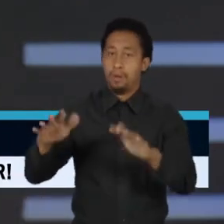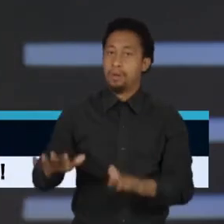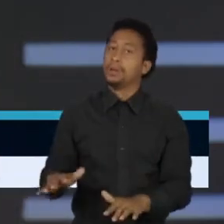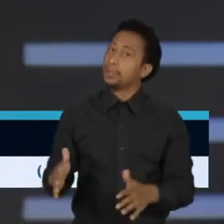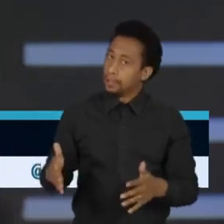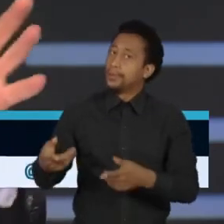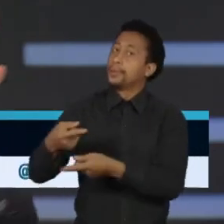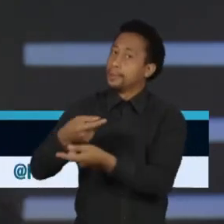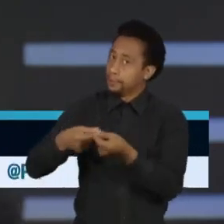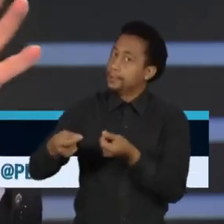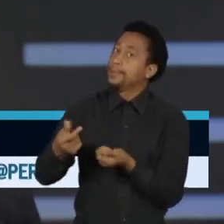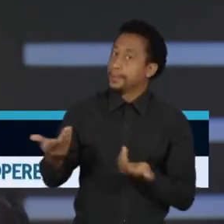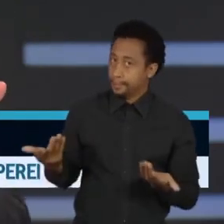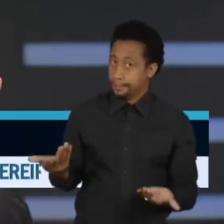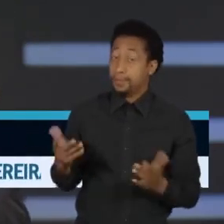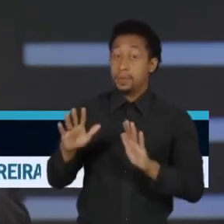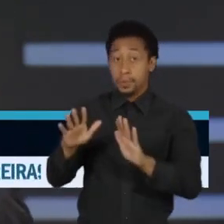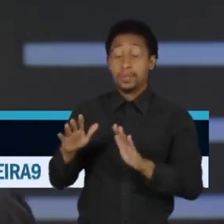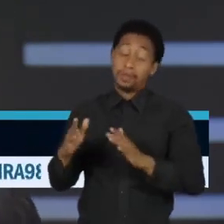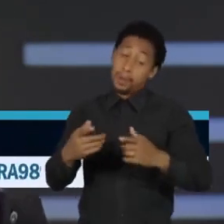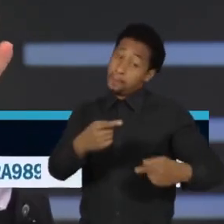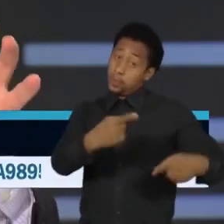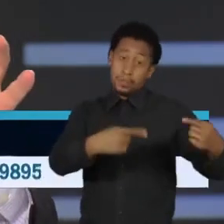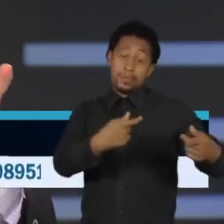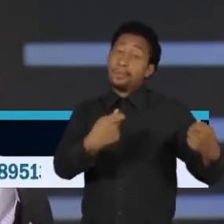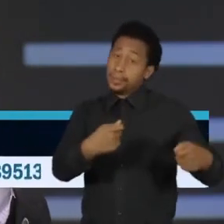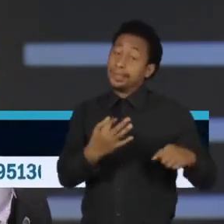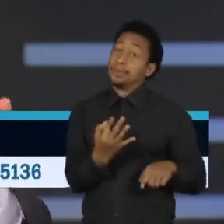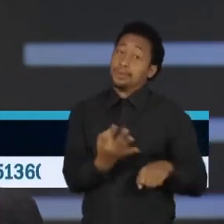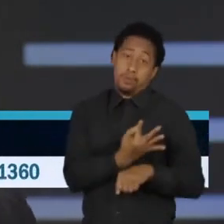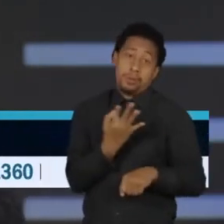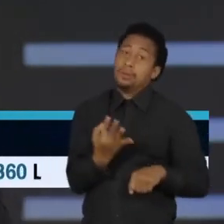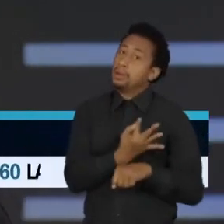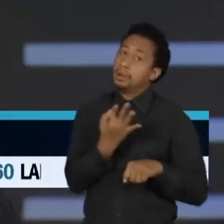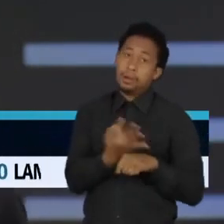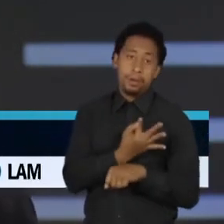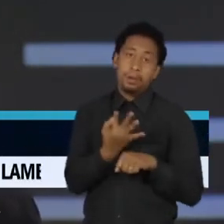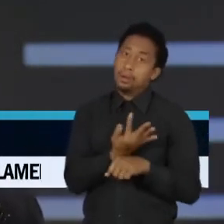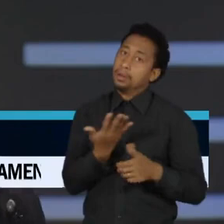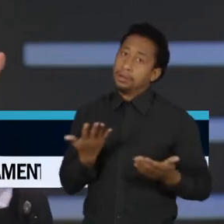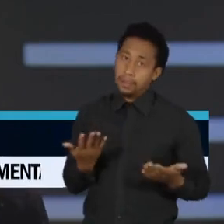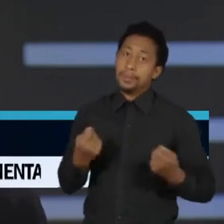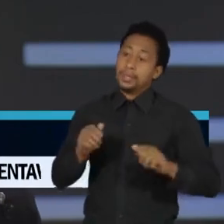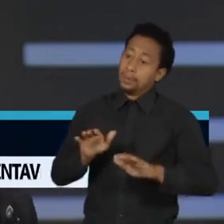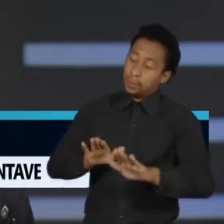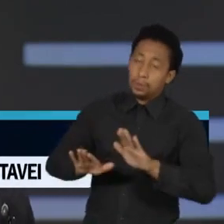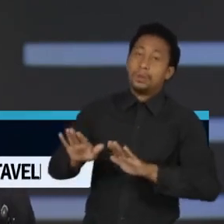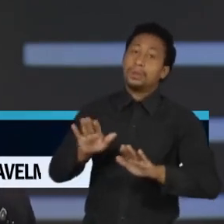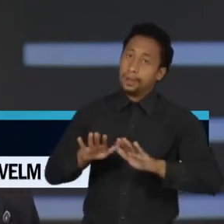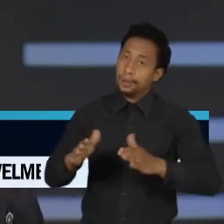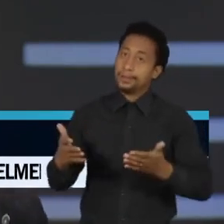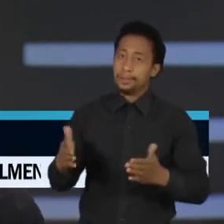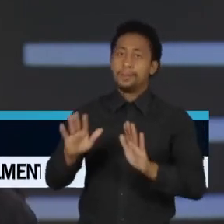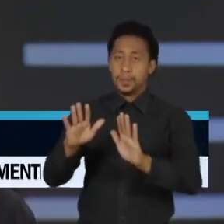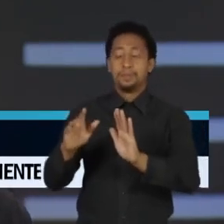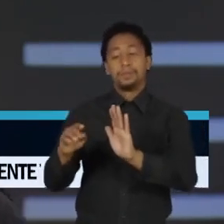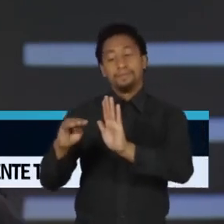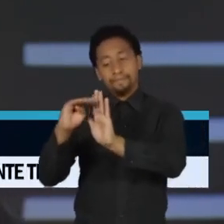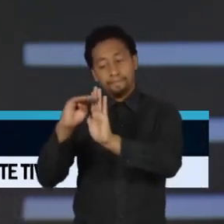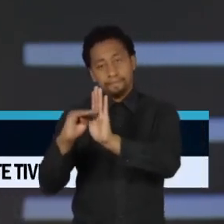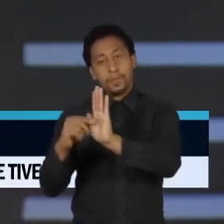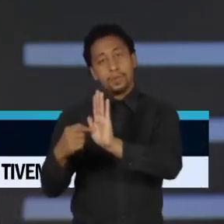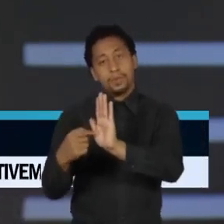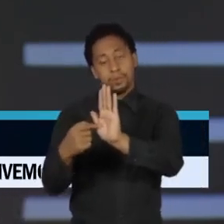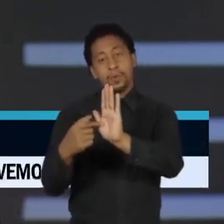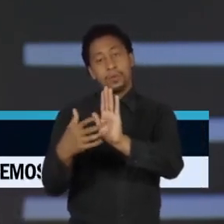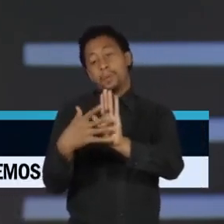E aí as outras políticas têm que, de uma maneira, conviver com ela. Mas qual que é? Também é verdade, isso do ponto de vista de modelo, mas também é verdade